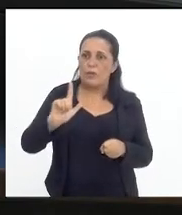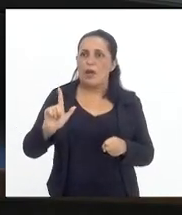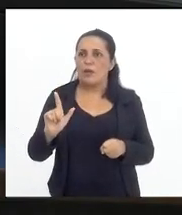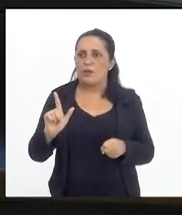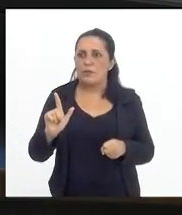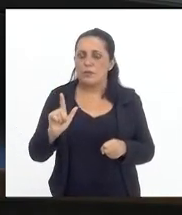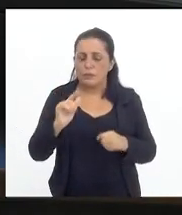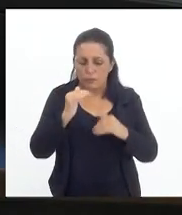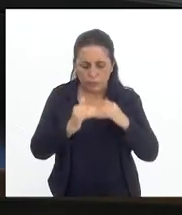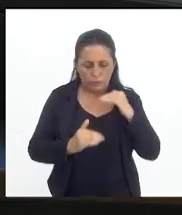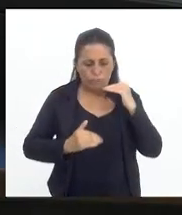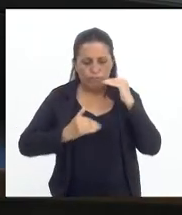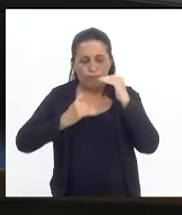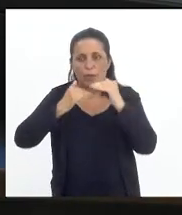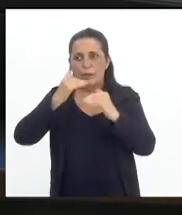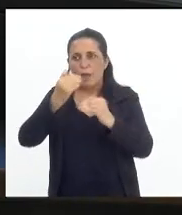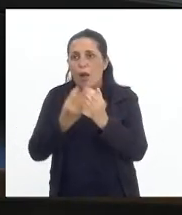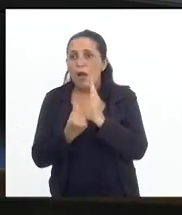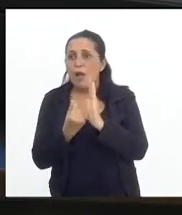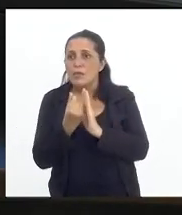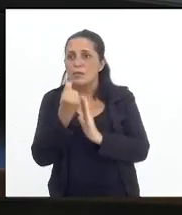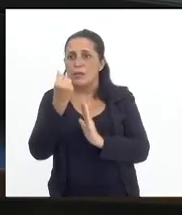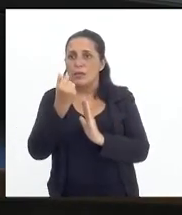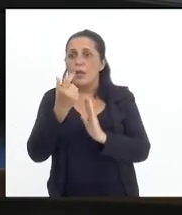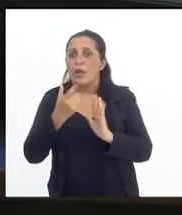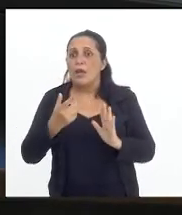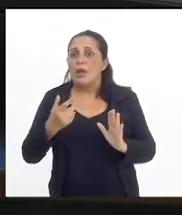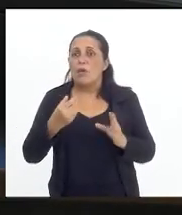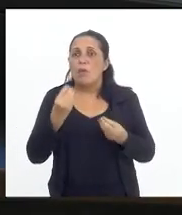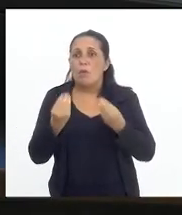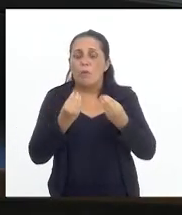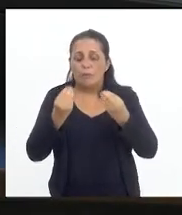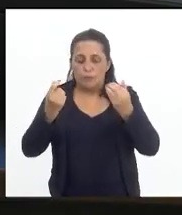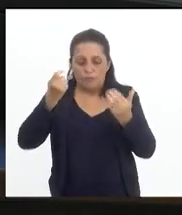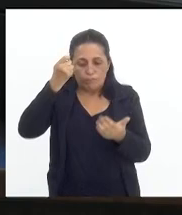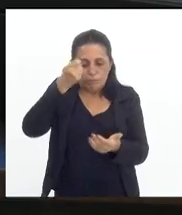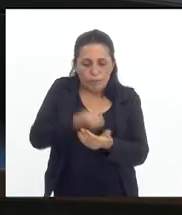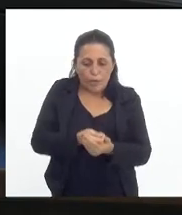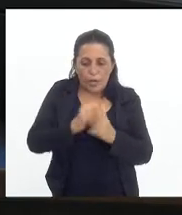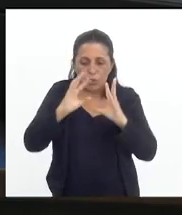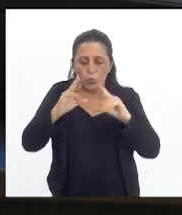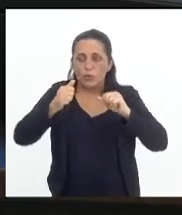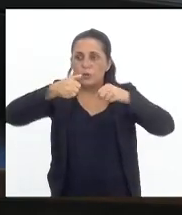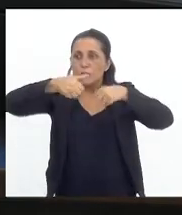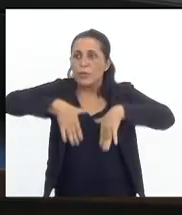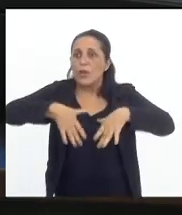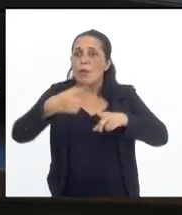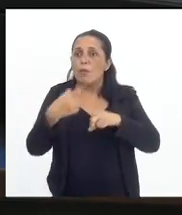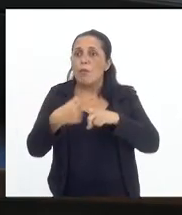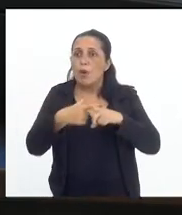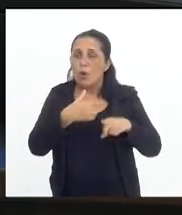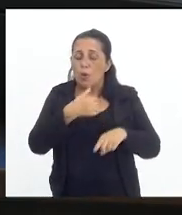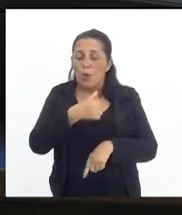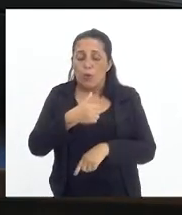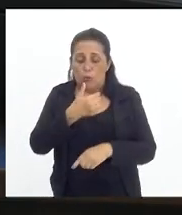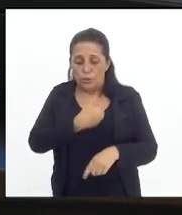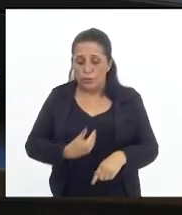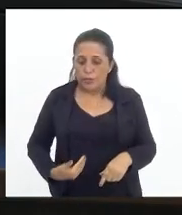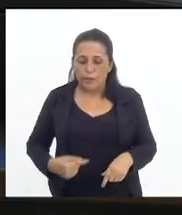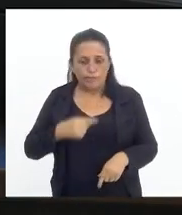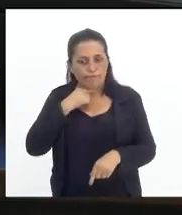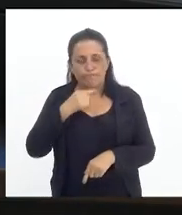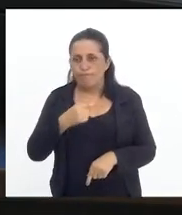forma aumentar a receita para fazer Face às despesas que até então o Estado não vinha conseguindo